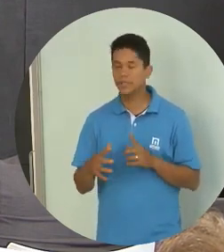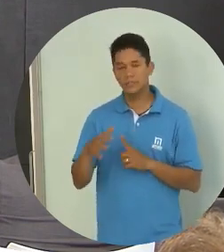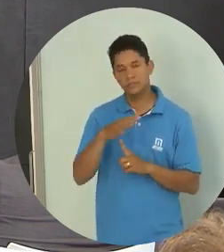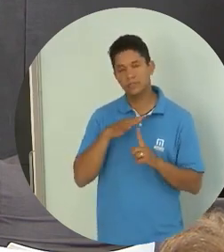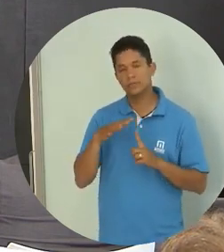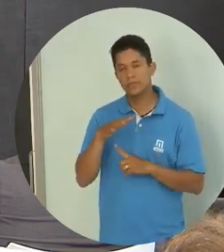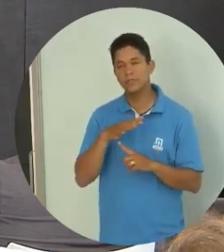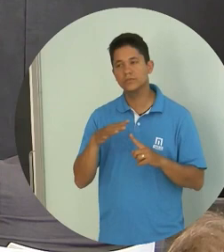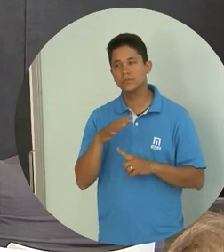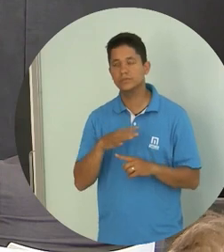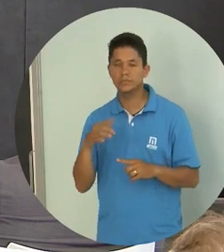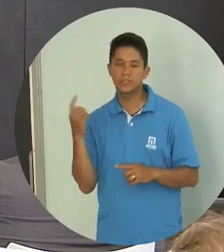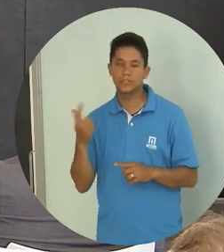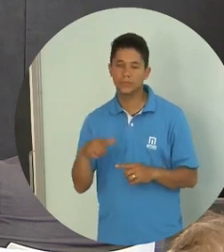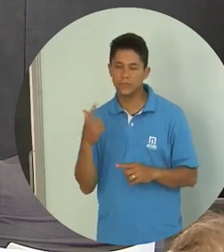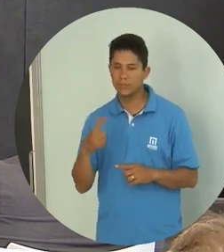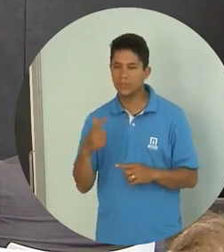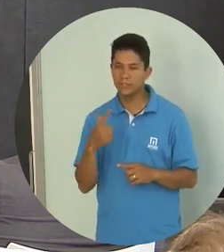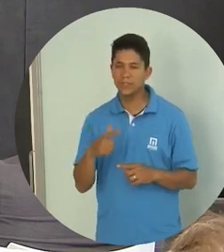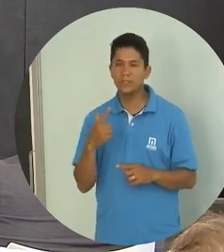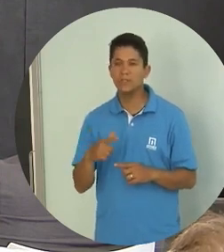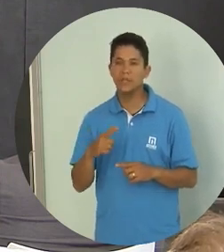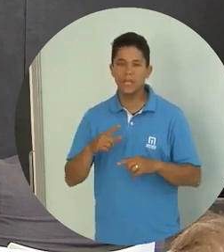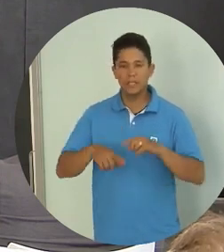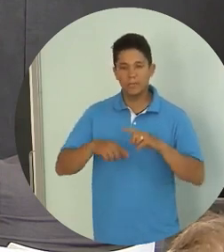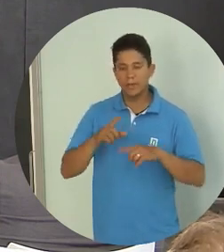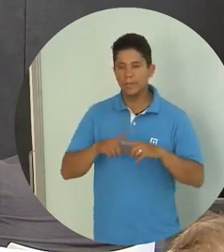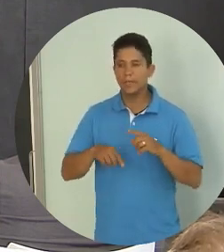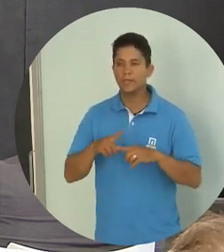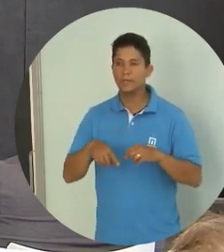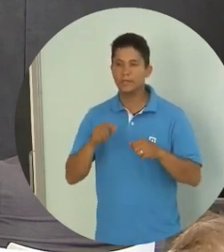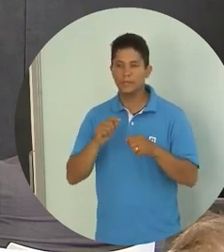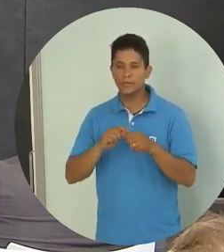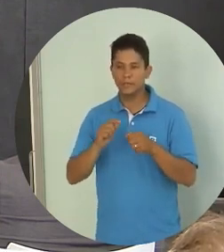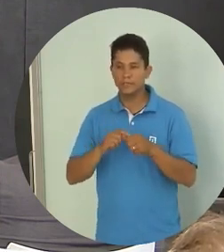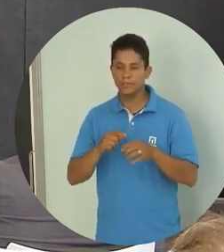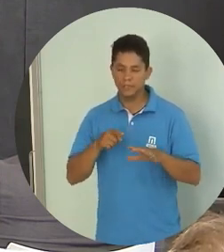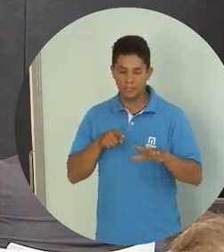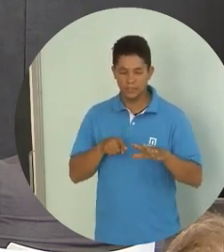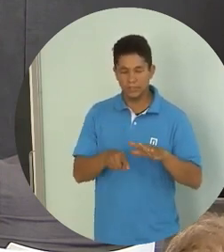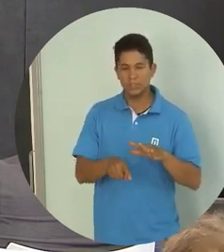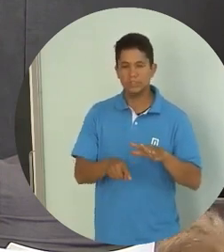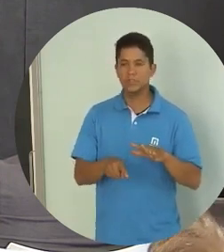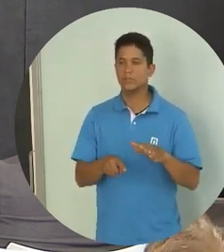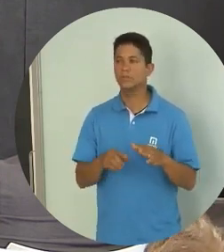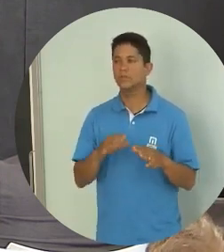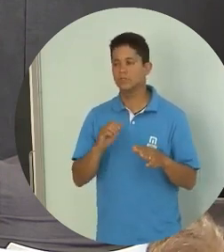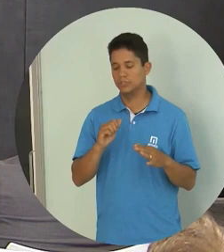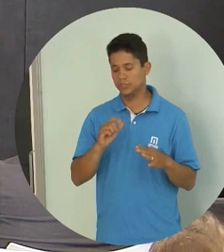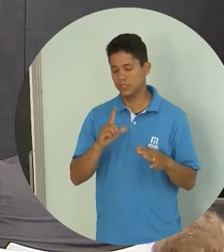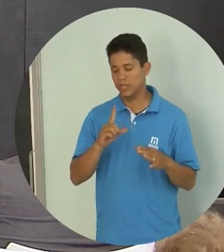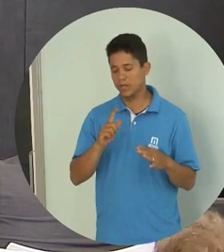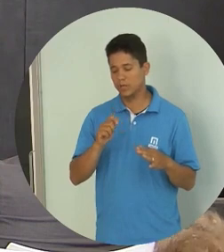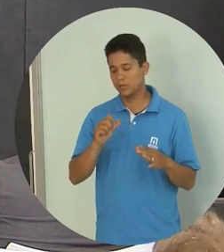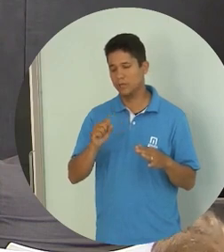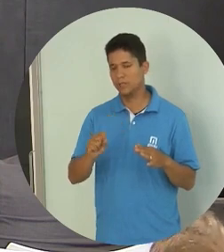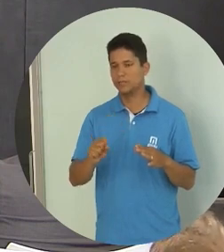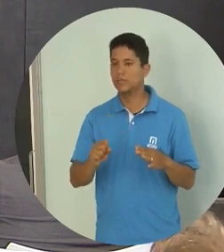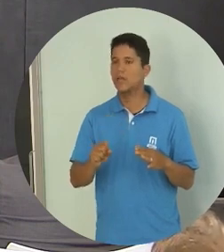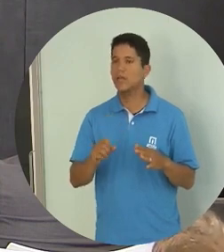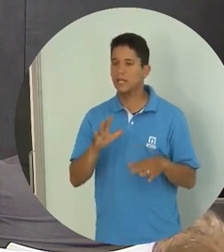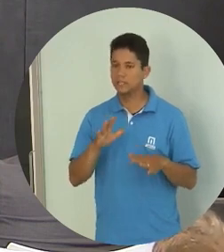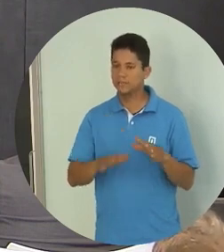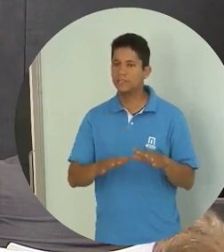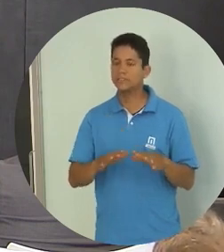o equipamento para fazer, a quantidade de equipamentos para fazer a injeção de caldas é muito grande, né? São equipamentos mais